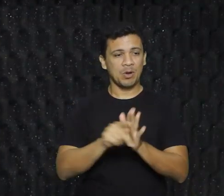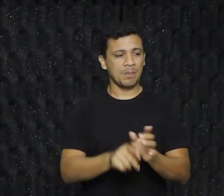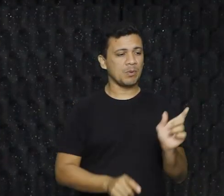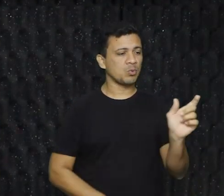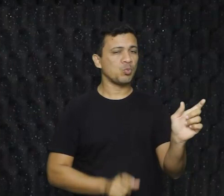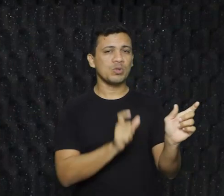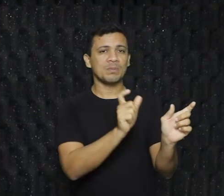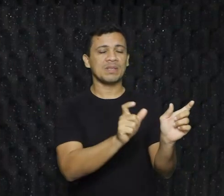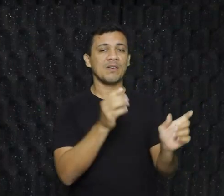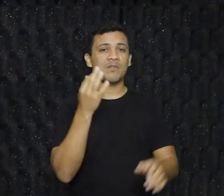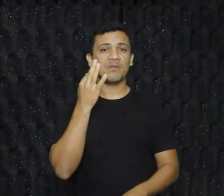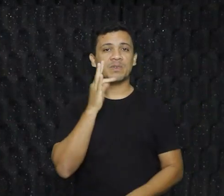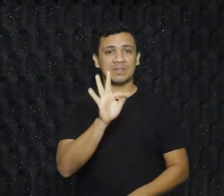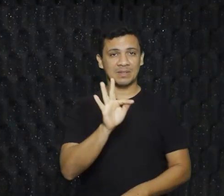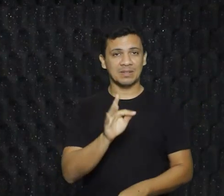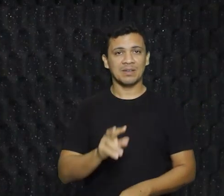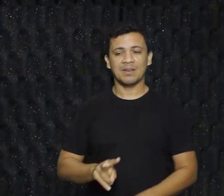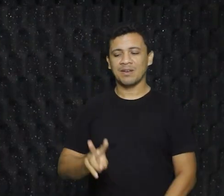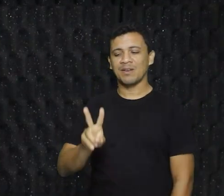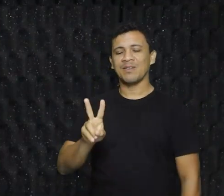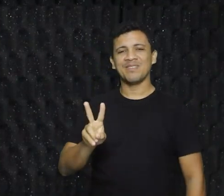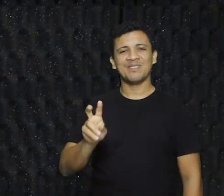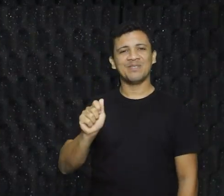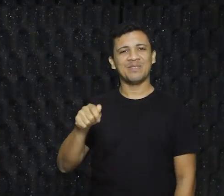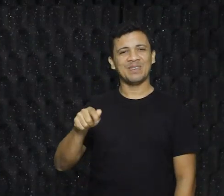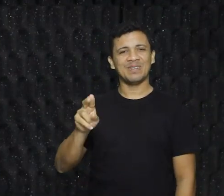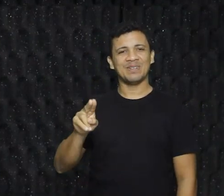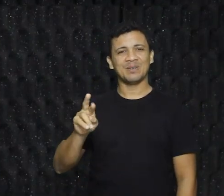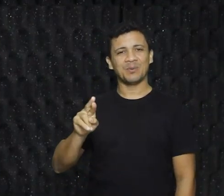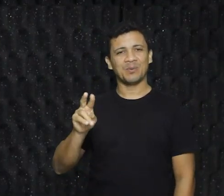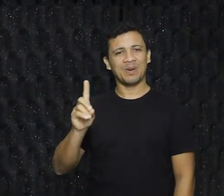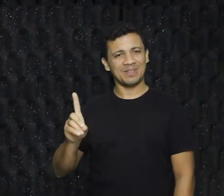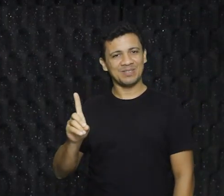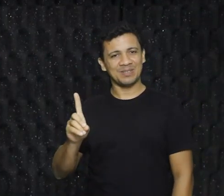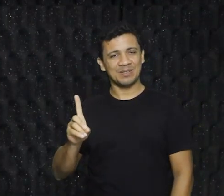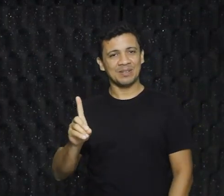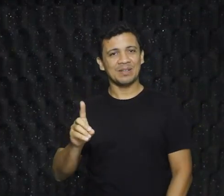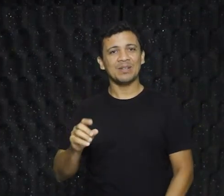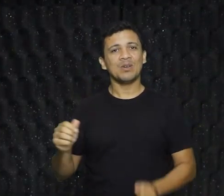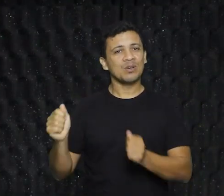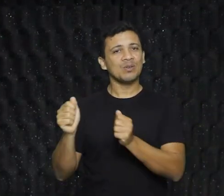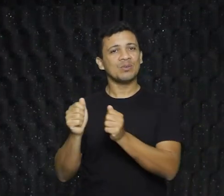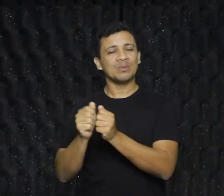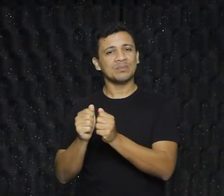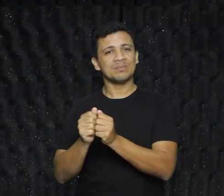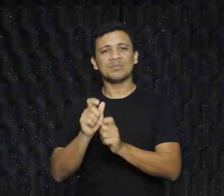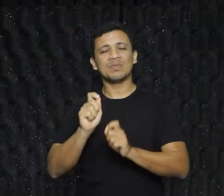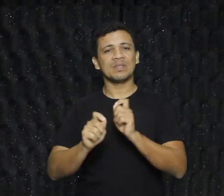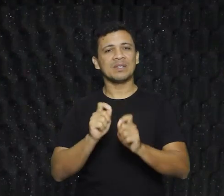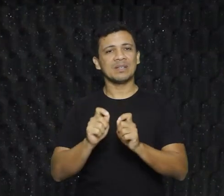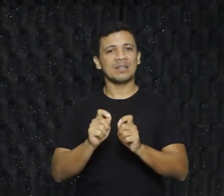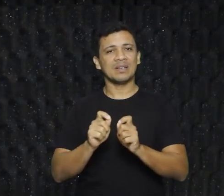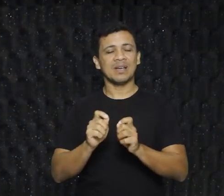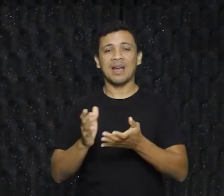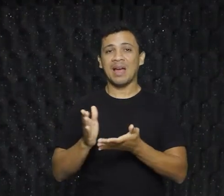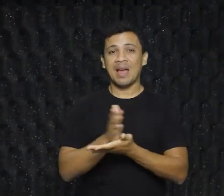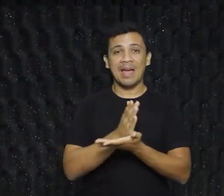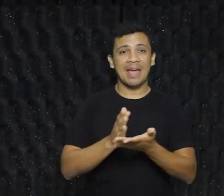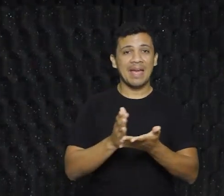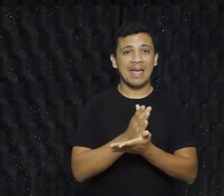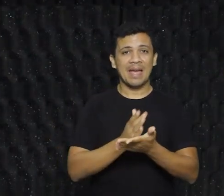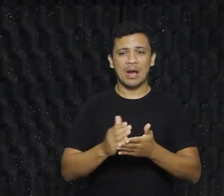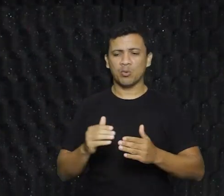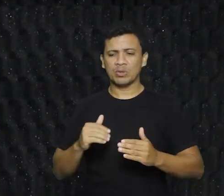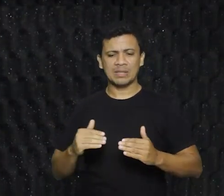né? Avant-garde, facilitar a vida do meu intérprete aqui, Manel maravilhoso, mas a vanguarda é alguma coisa que está